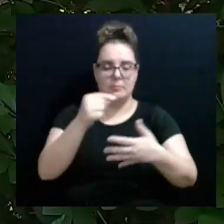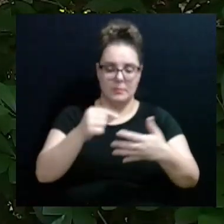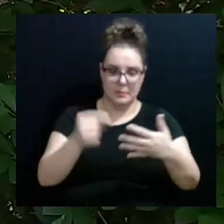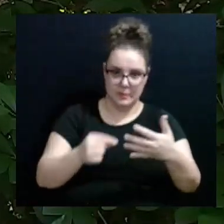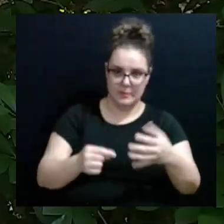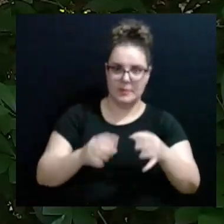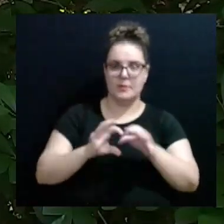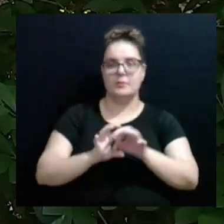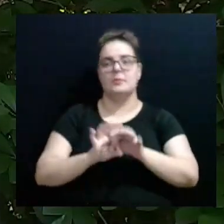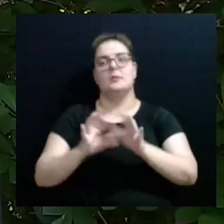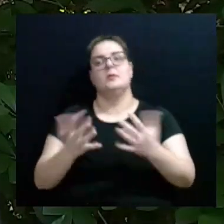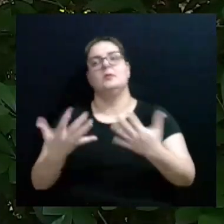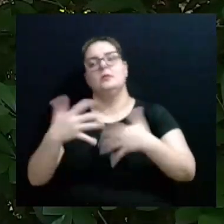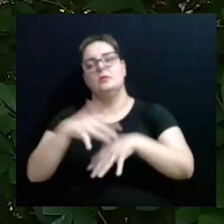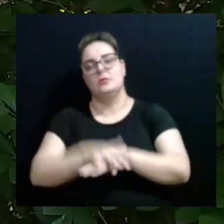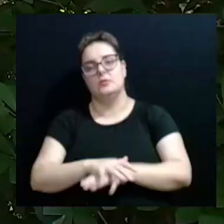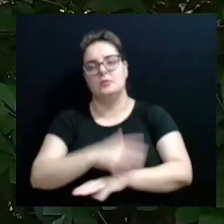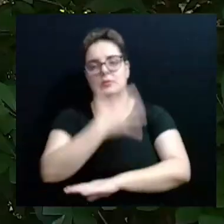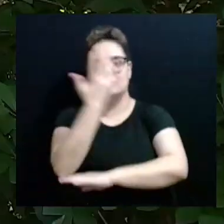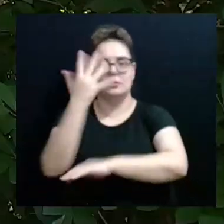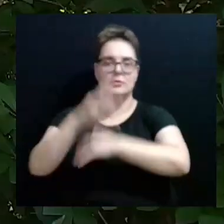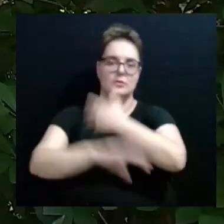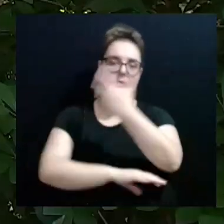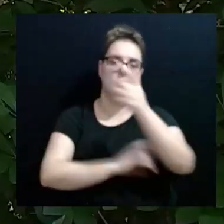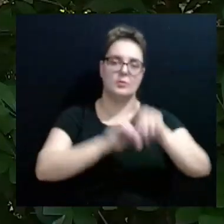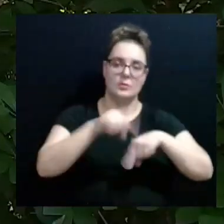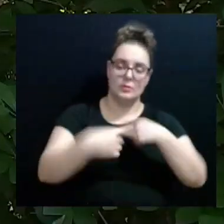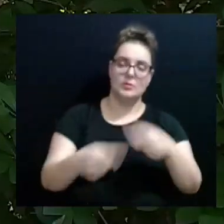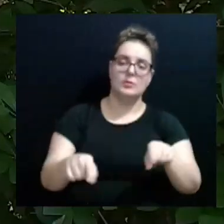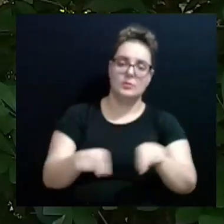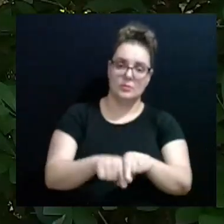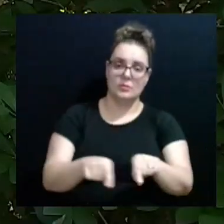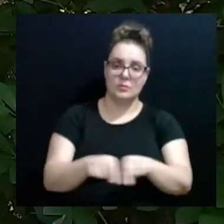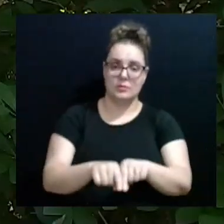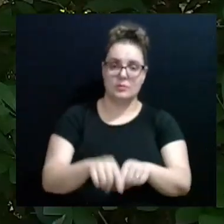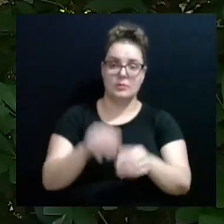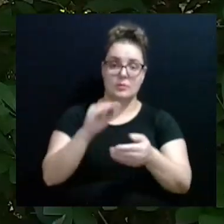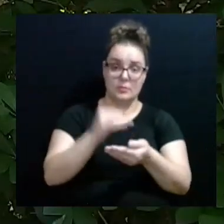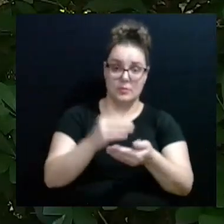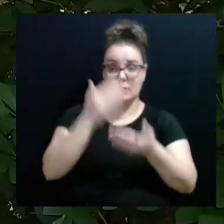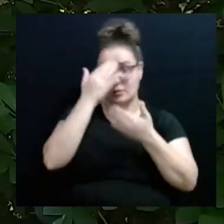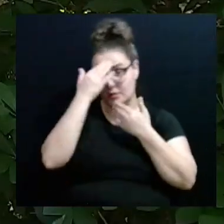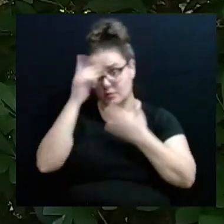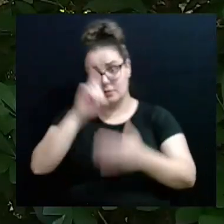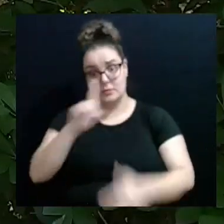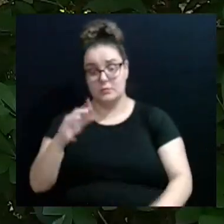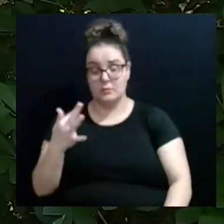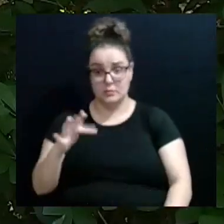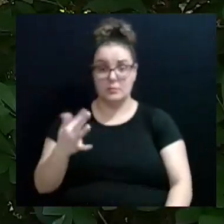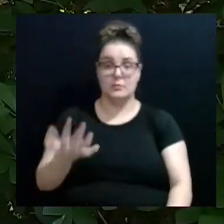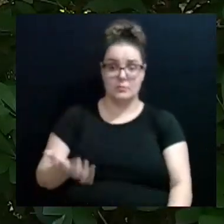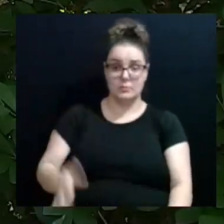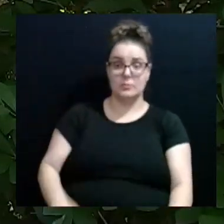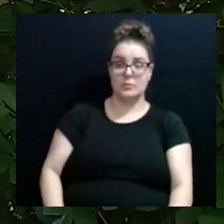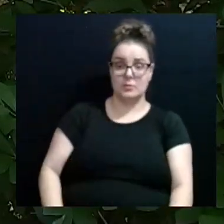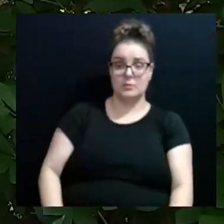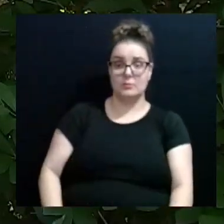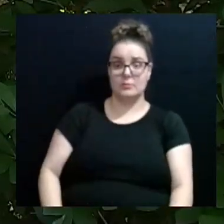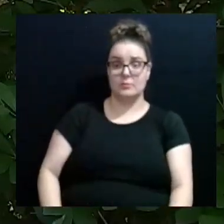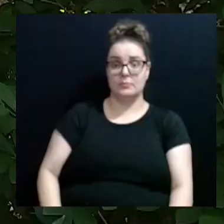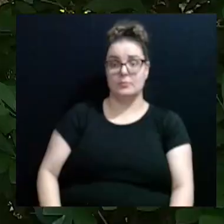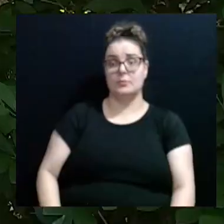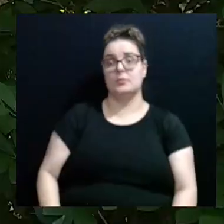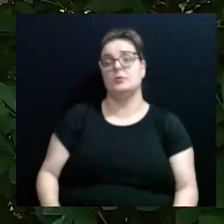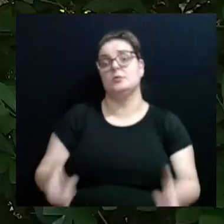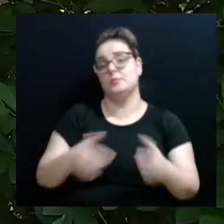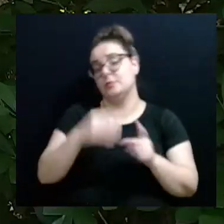reintroduzido na natureza. E o outro também, foi um filhote que, graças a Deus, não estava machucado, né? Que aí diminui um pouquinho a vulnerabilidade, mas ele